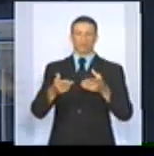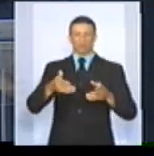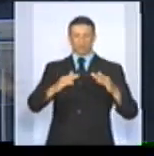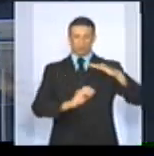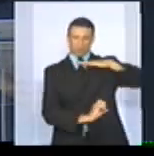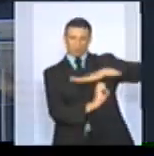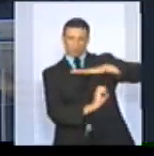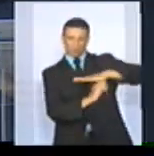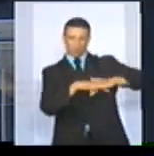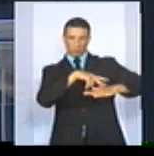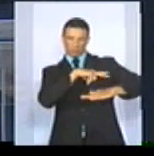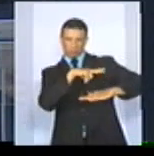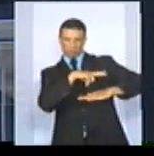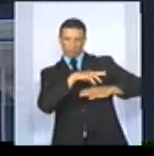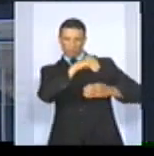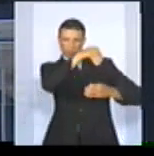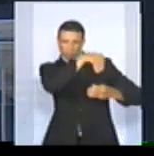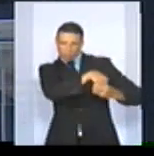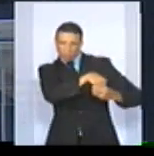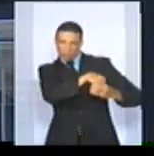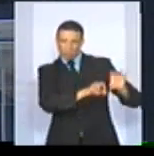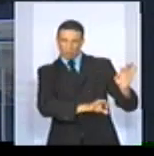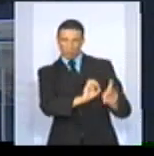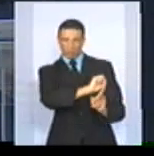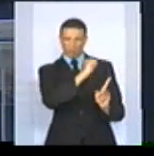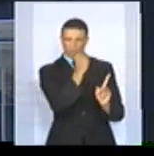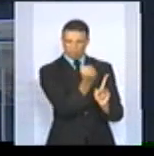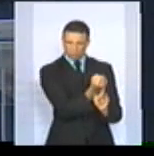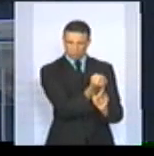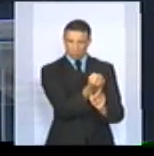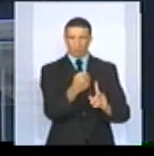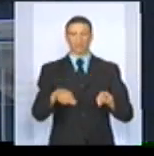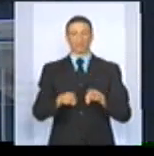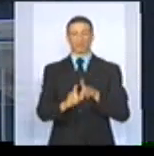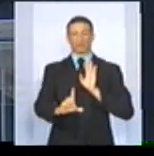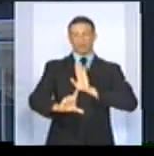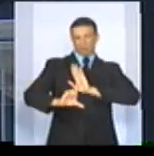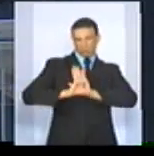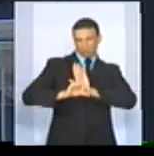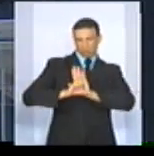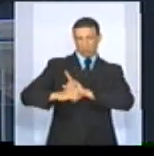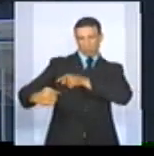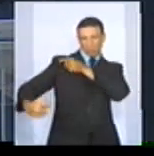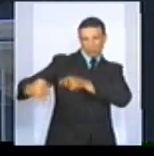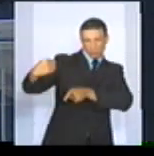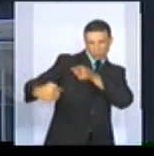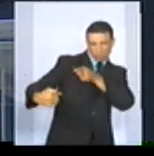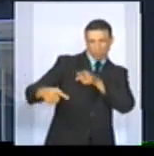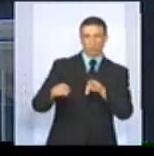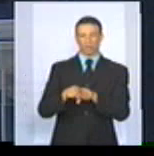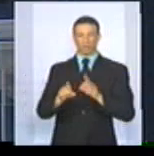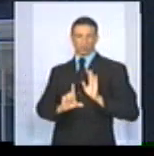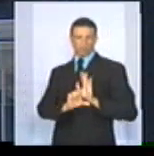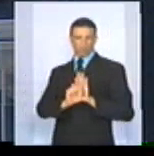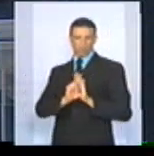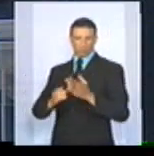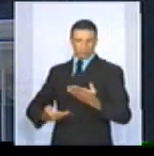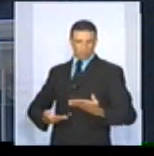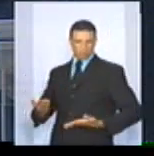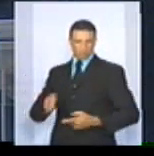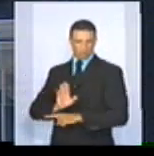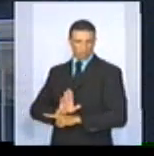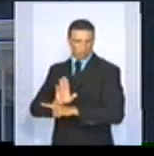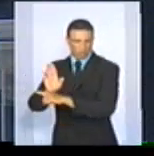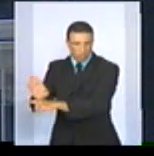mas da função social da propriedade. Fala da livre concorrência, da defesa do consumidor e também da redução das desigualdades